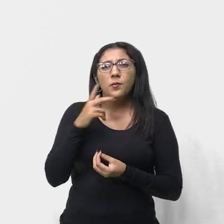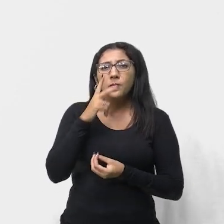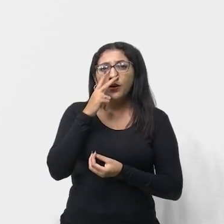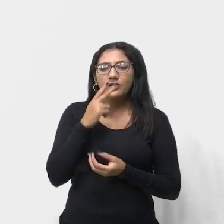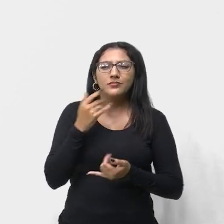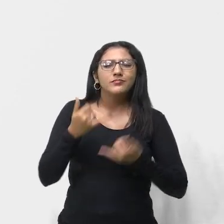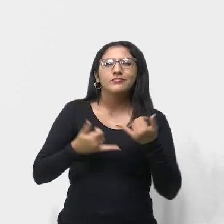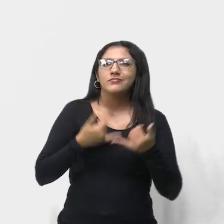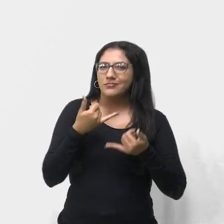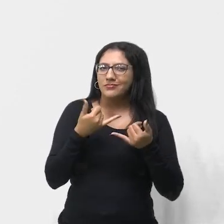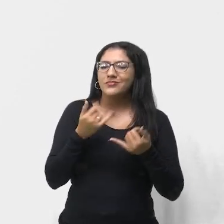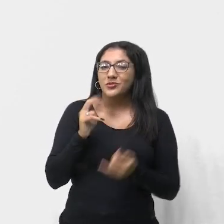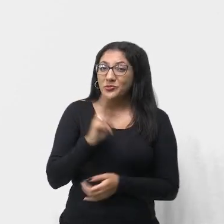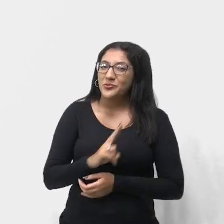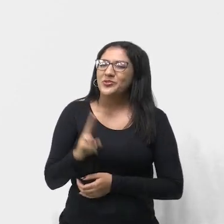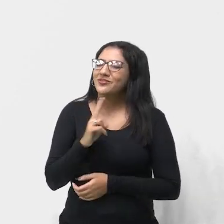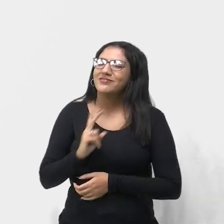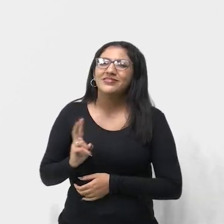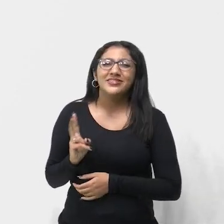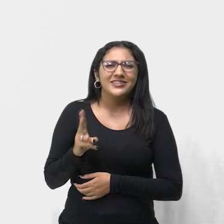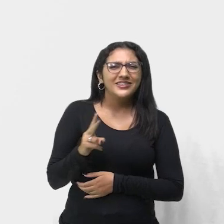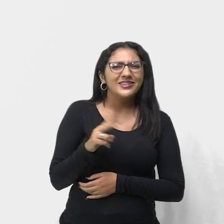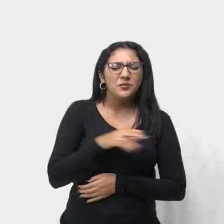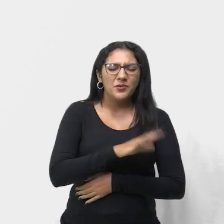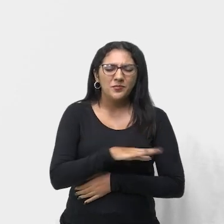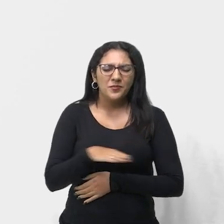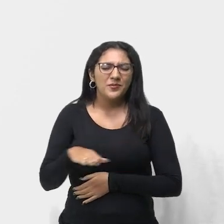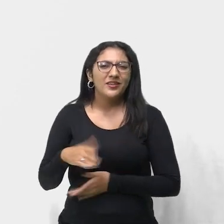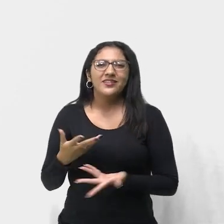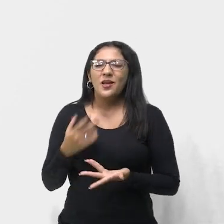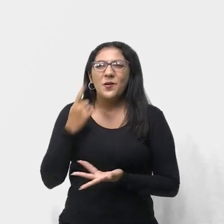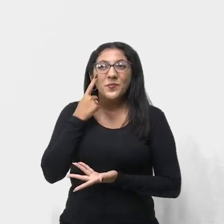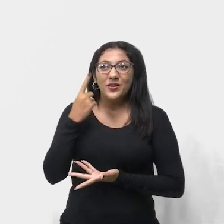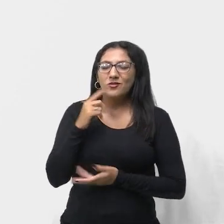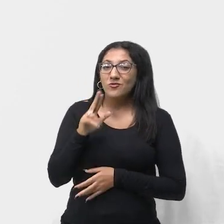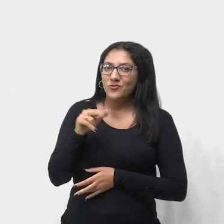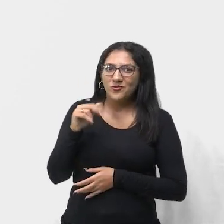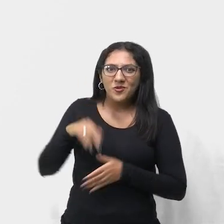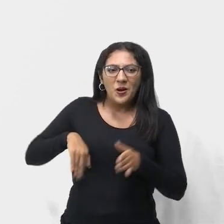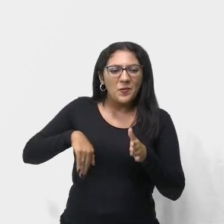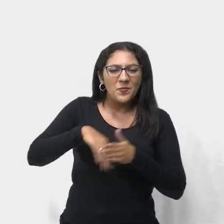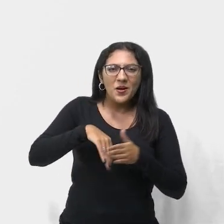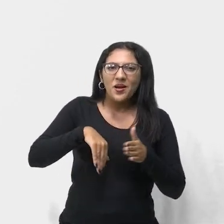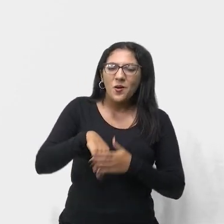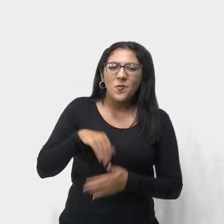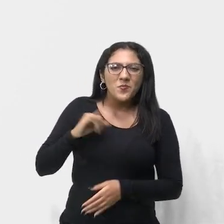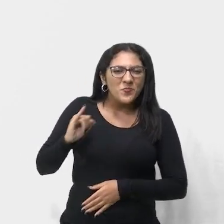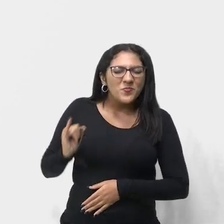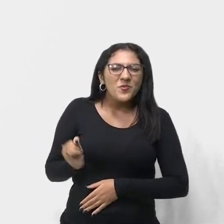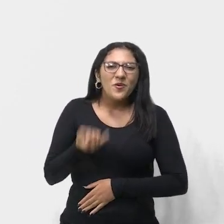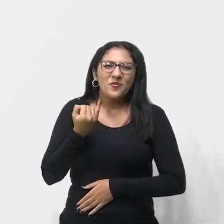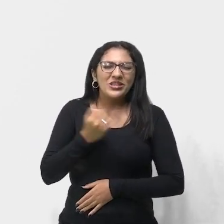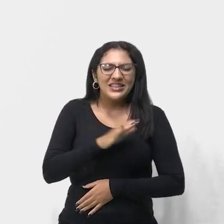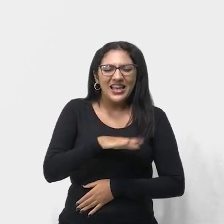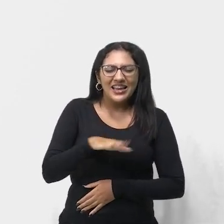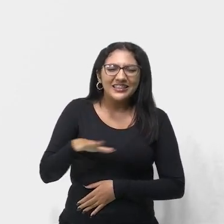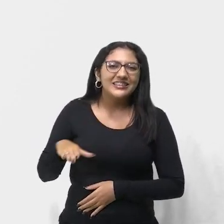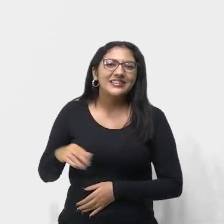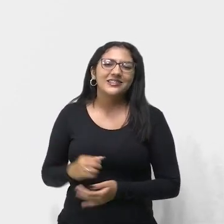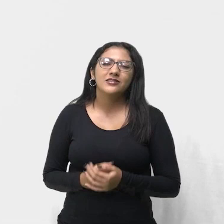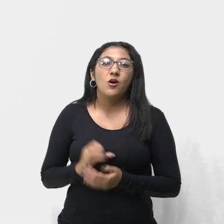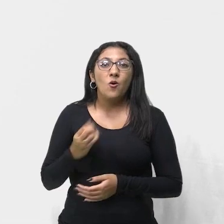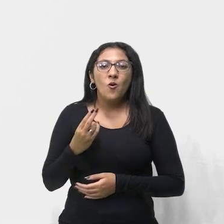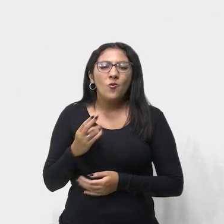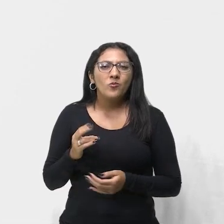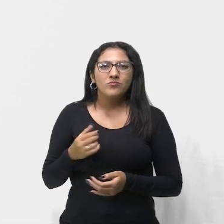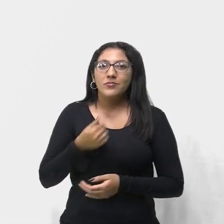um brinquedo, muito utilizado por nós na infância, né? Quem nunca pôde brincar de bola aí quando criança,